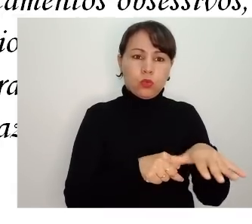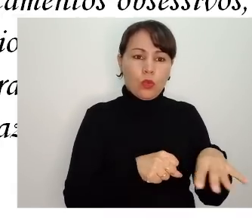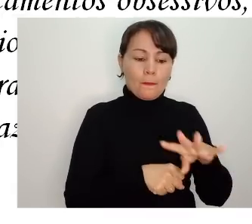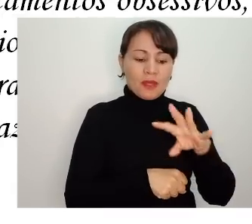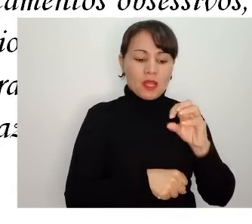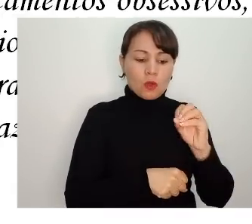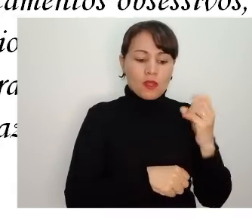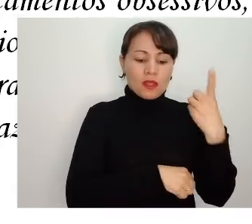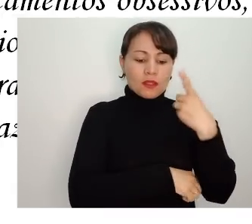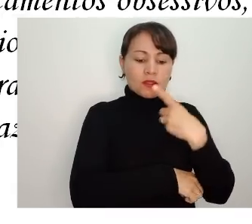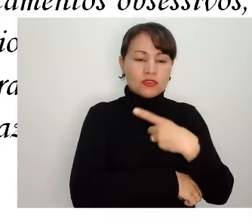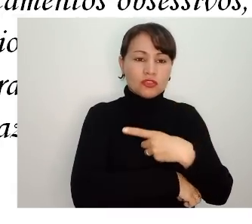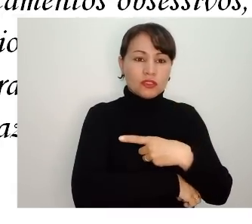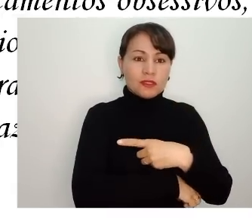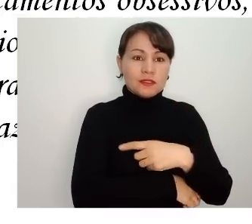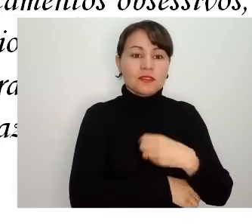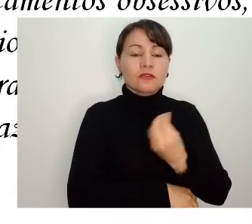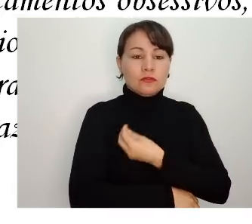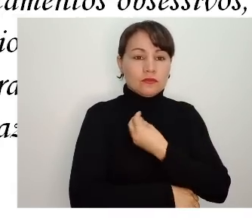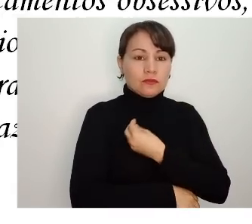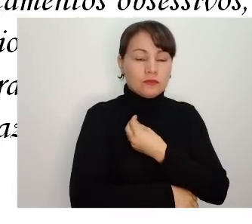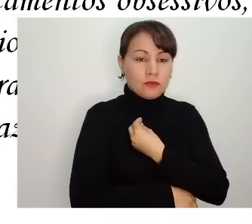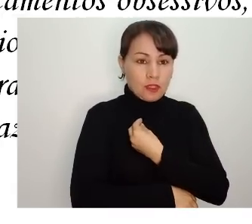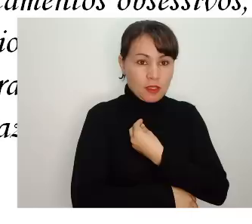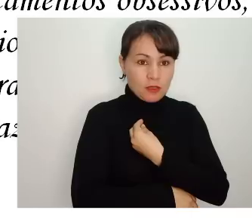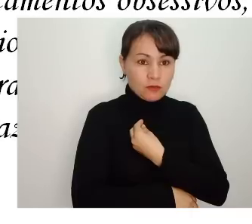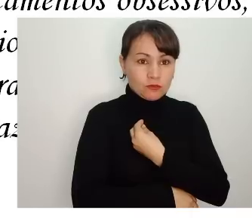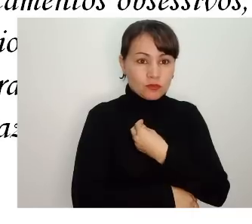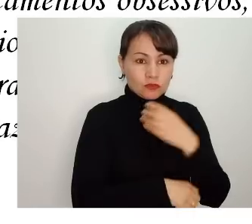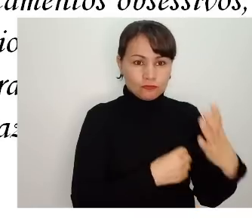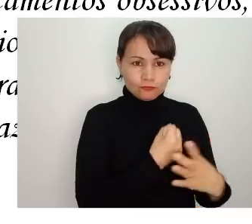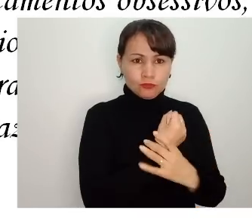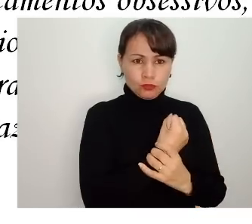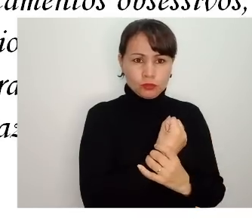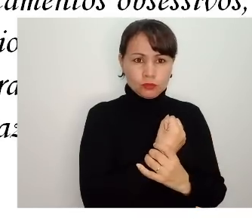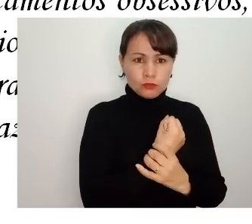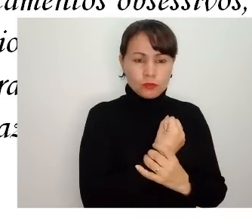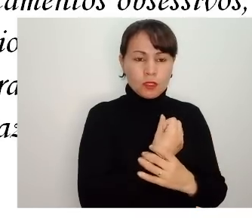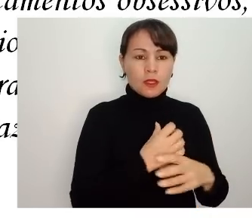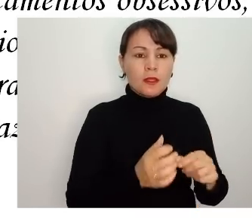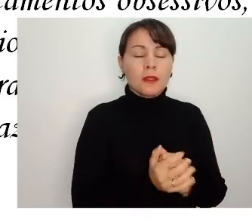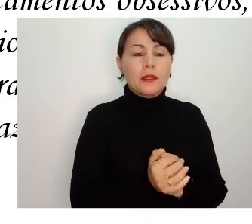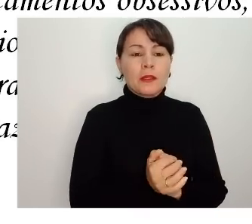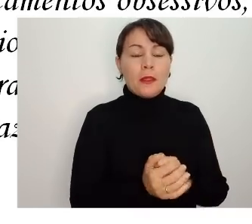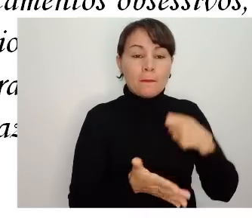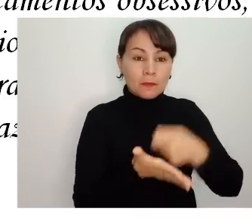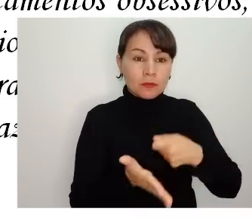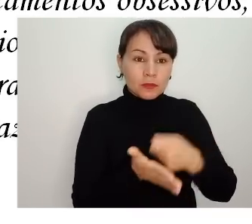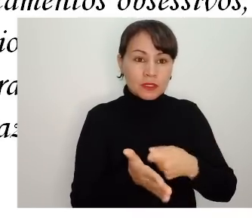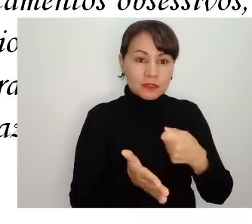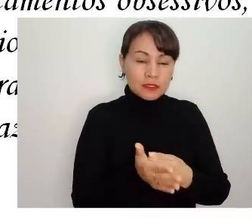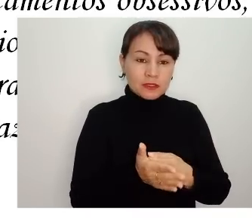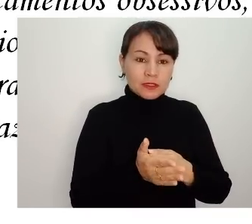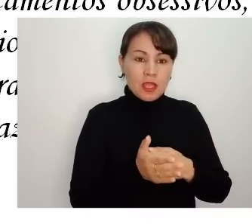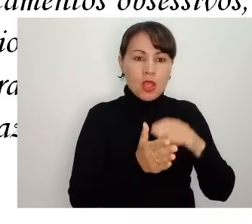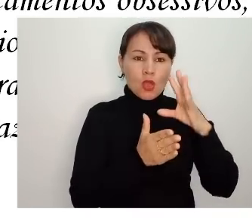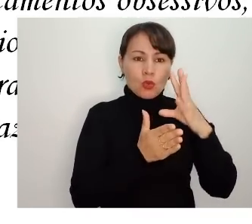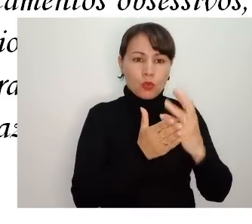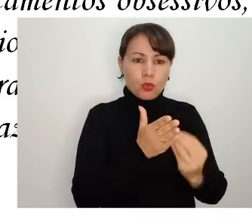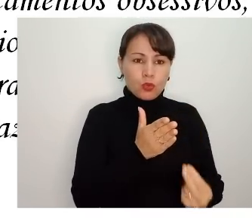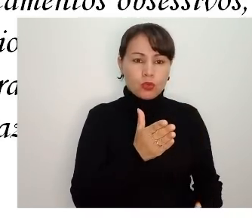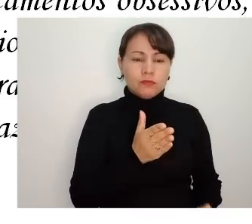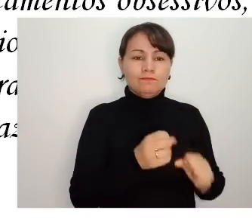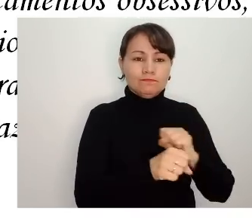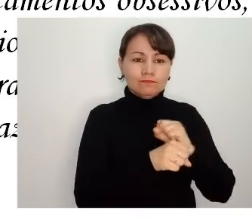pela quarentena que nós passamos, quarentena forçada, né, para tentar